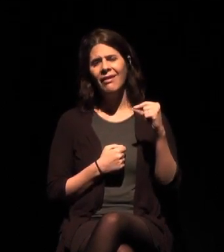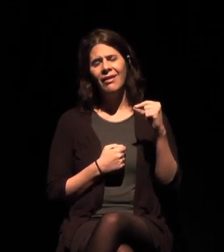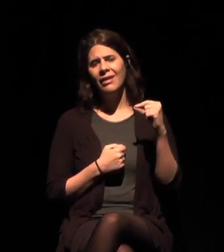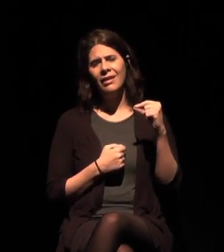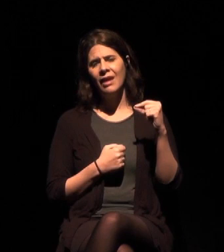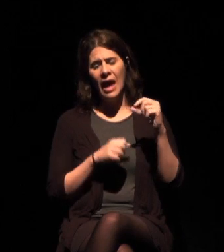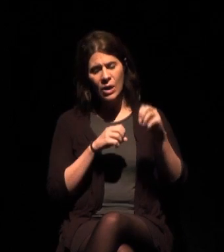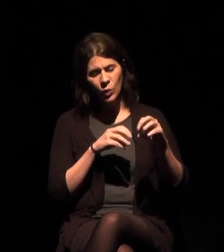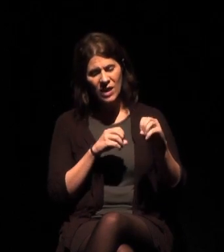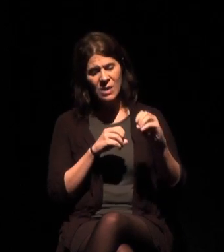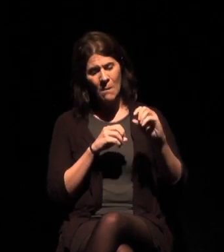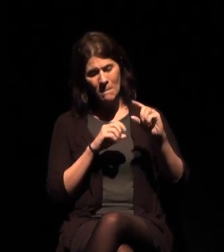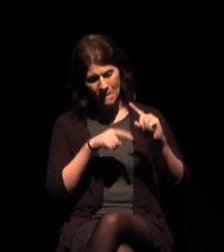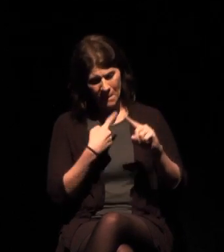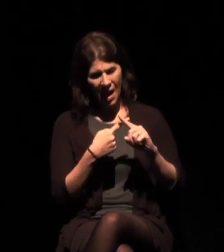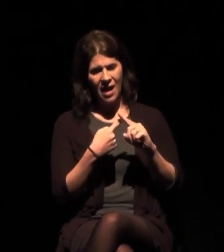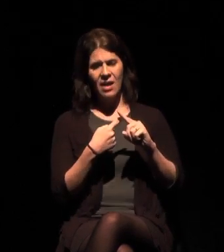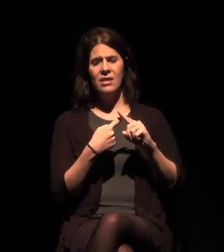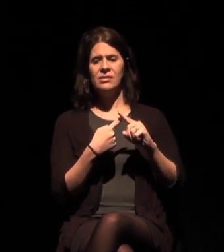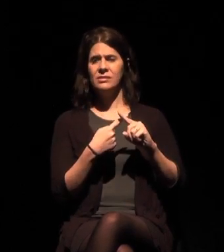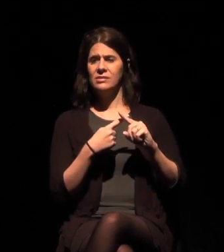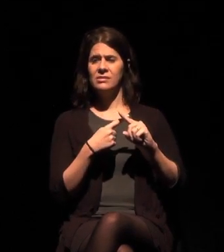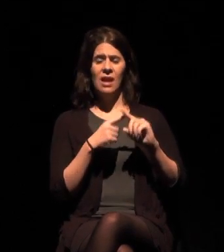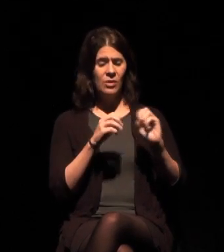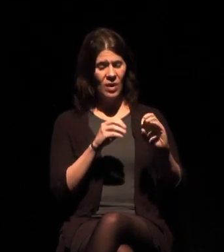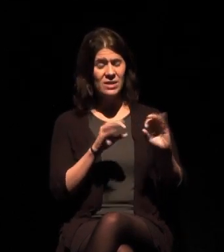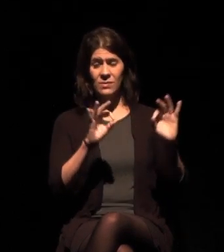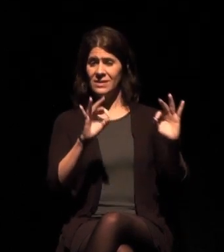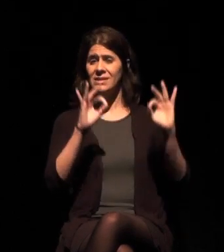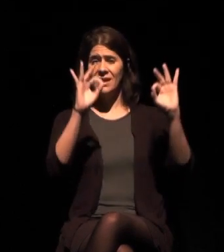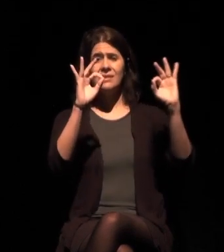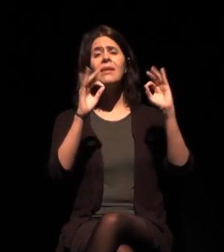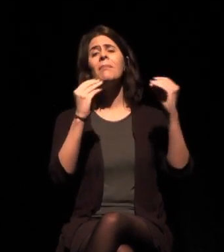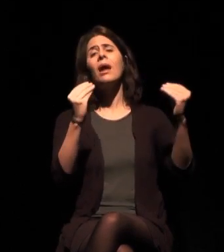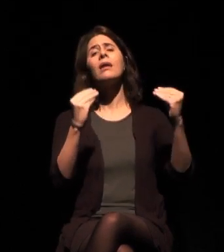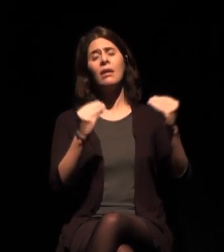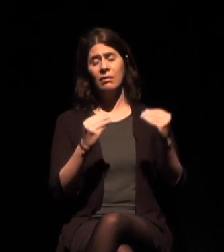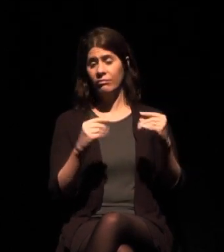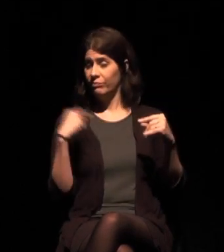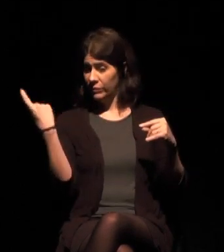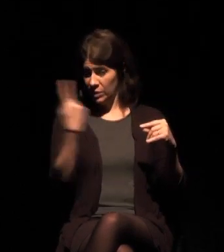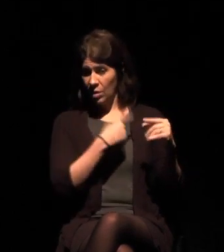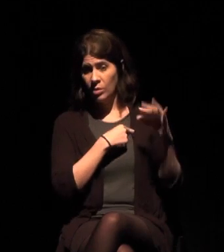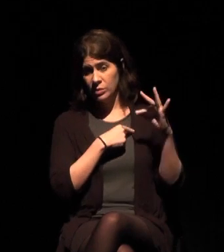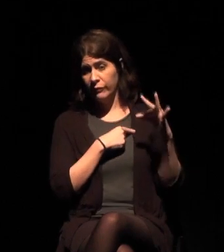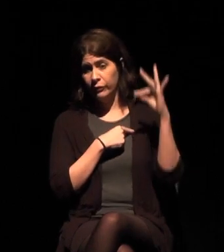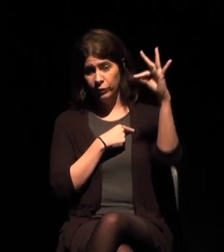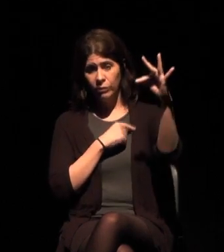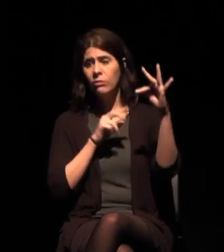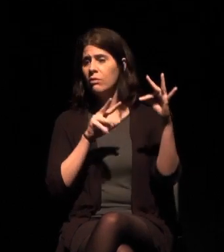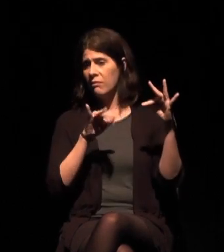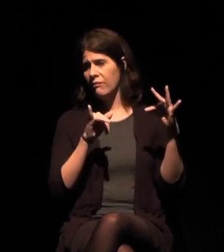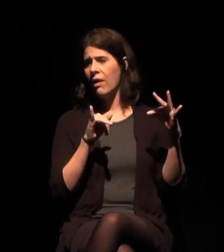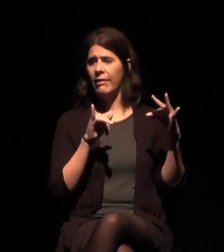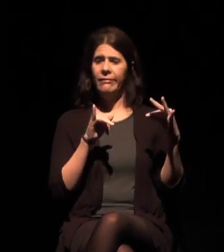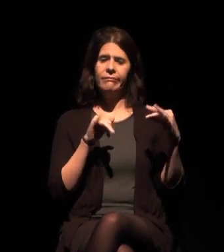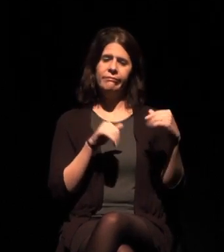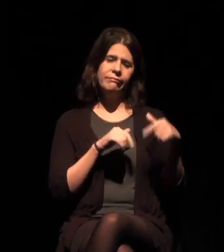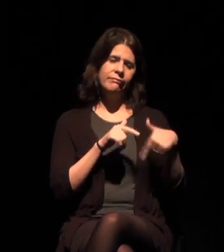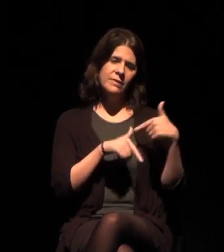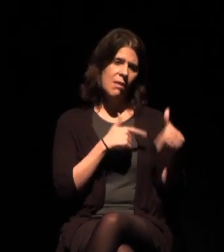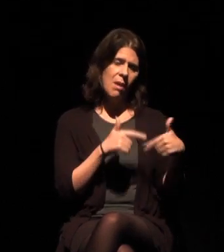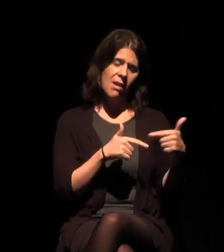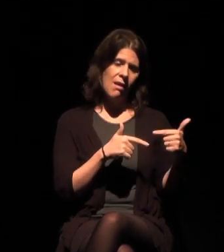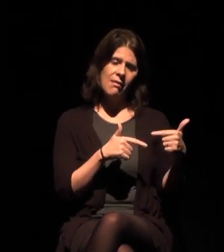mais educação educação de influências uma grande parte de nós no futuro provavelmente vai ter empregos muito pouco significado daquilo que as